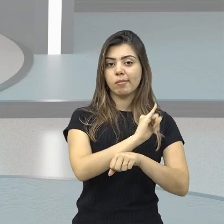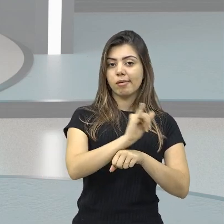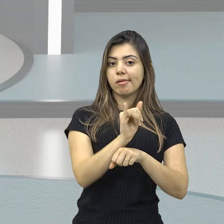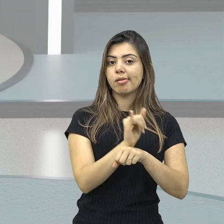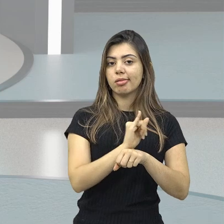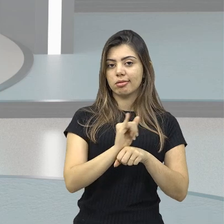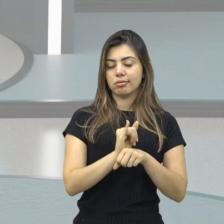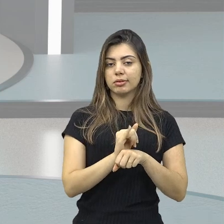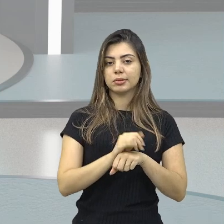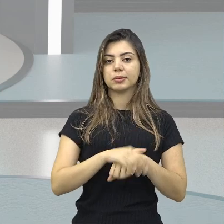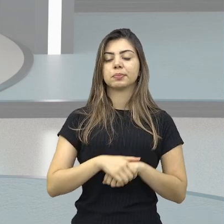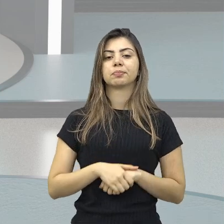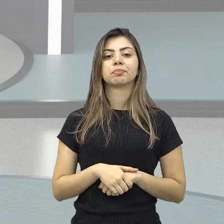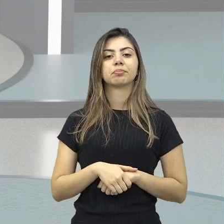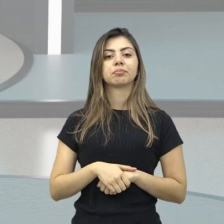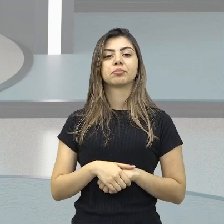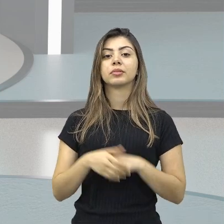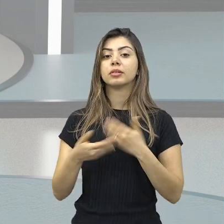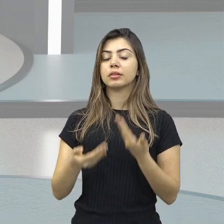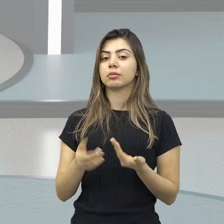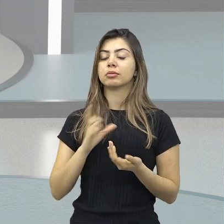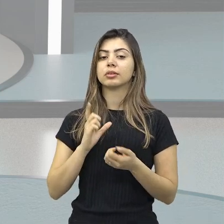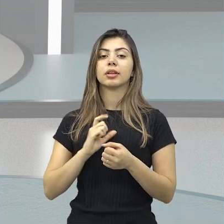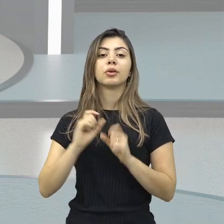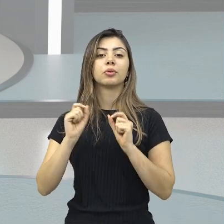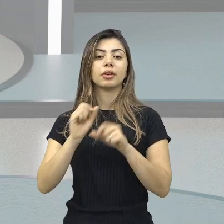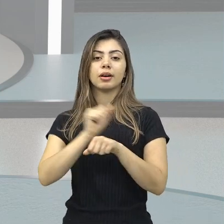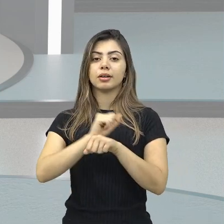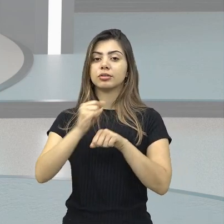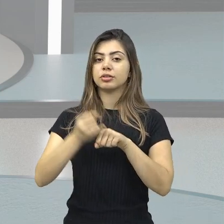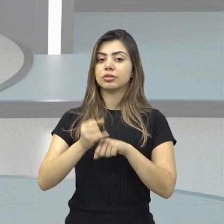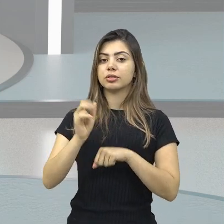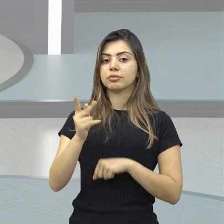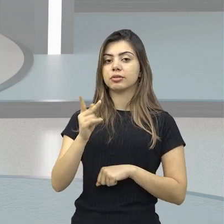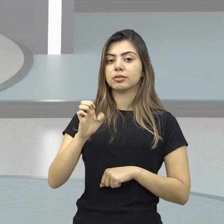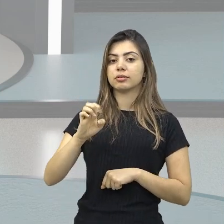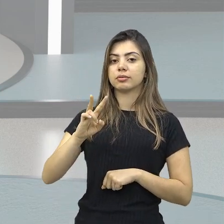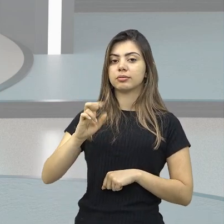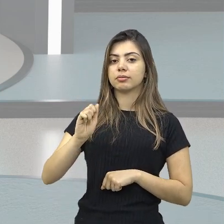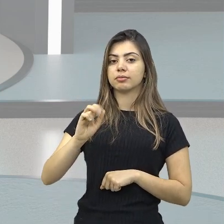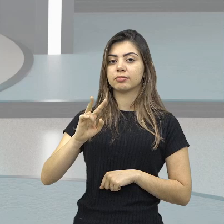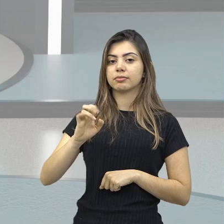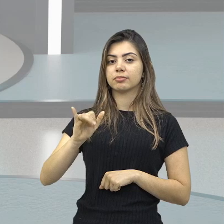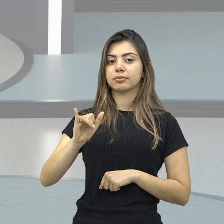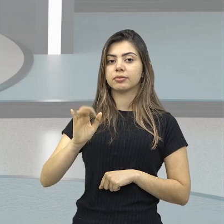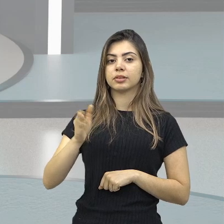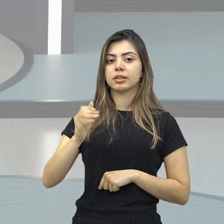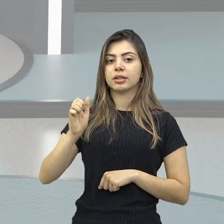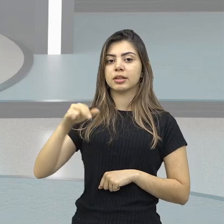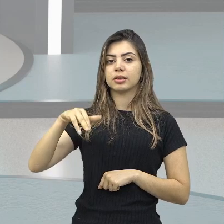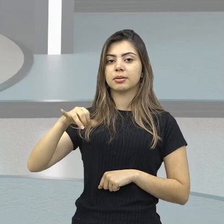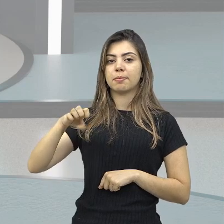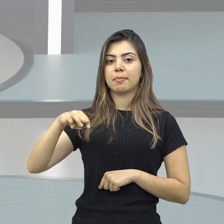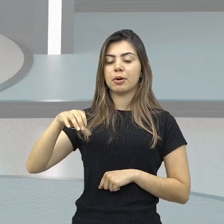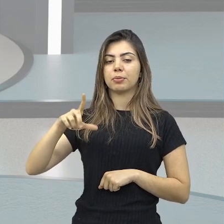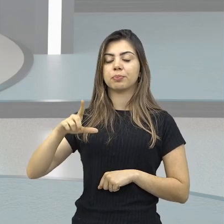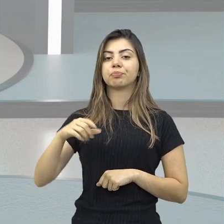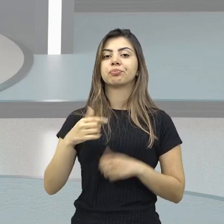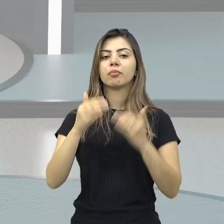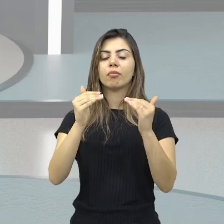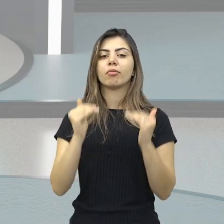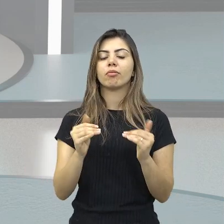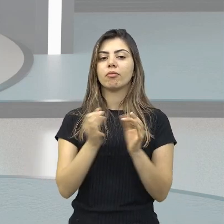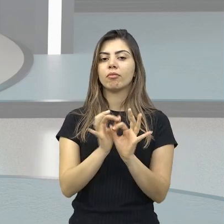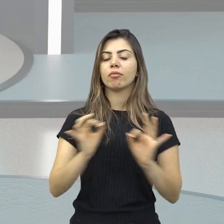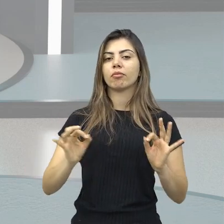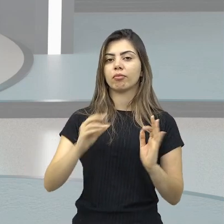Heavy animal, então, é o adjetivo. Outro exemplo. A first lion roared mightily, asserting his dominance over the